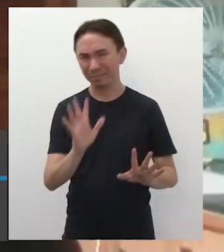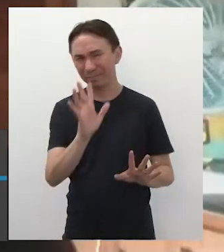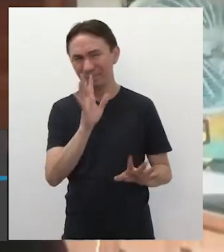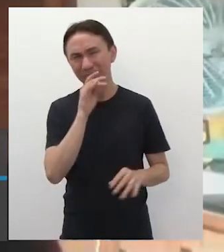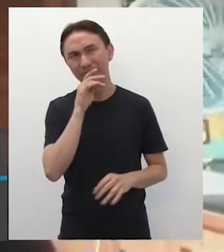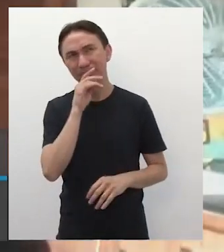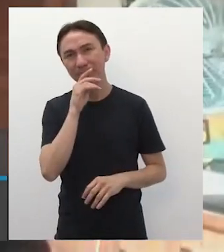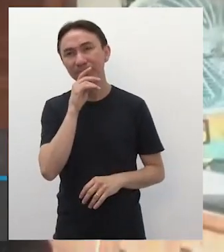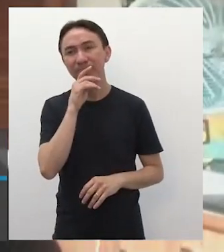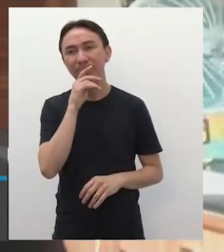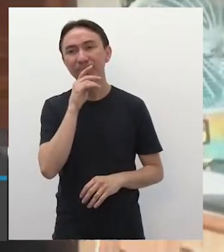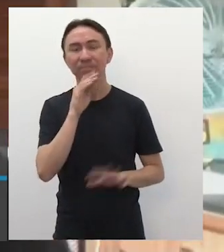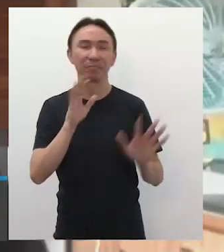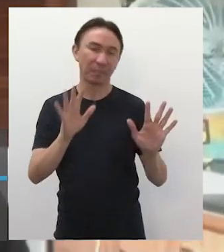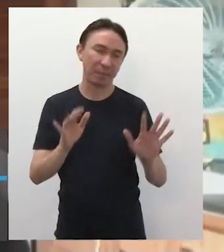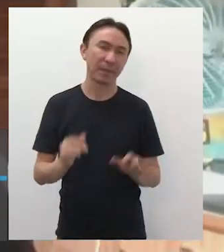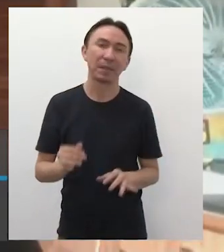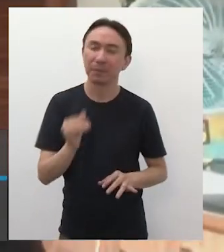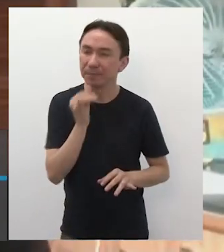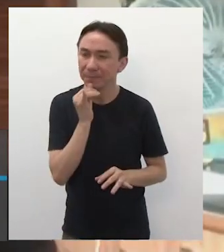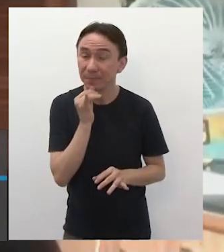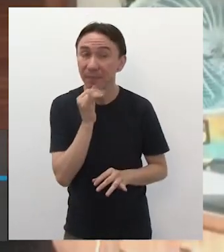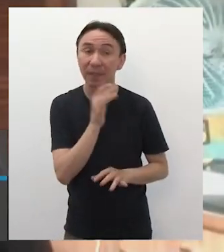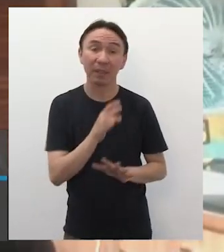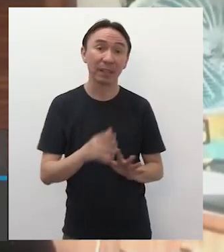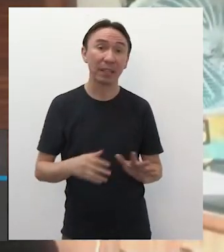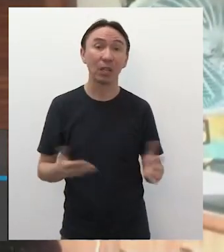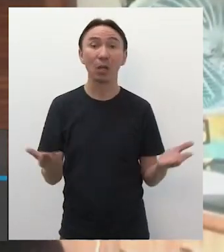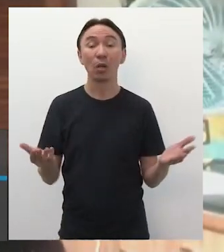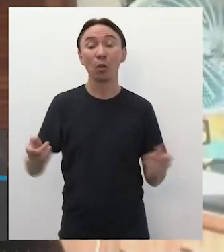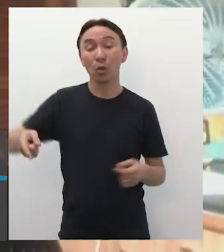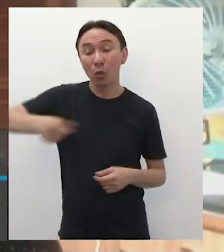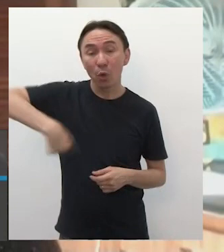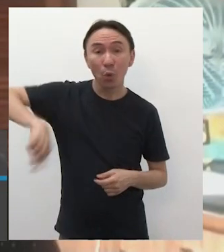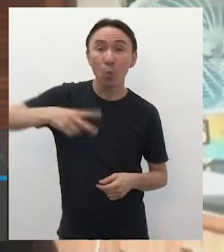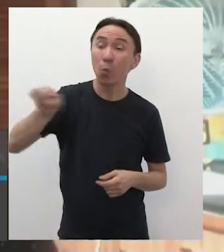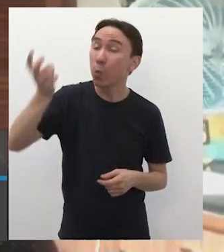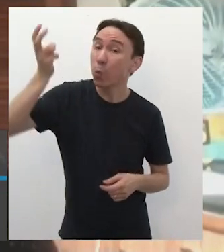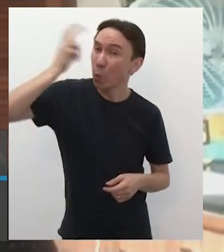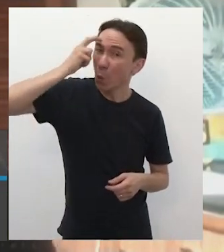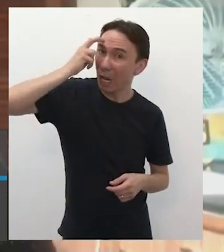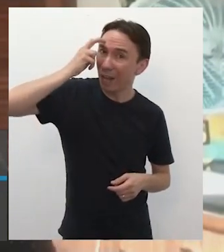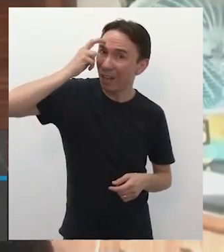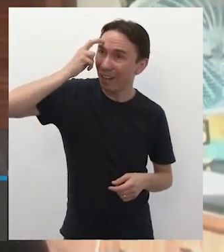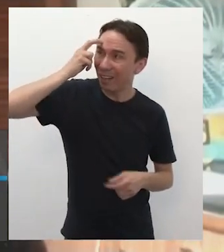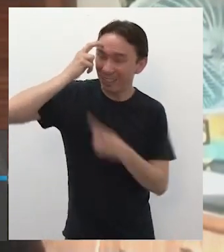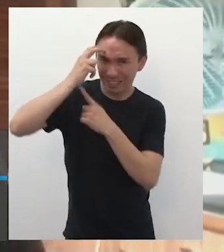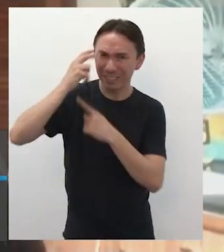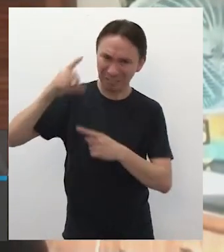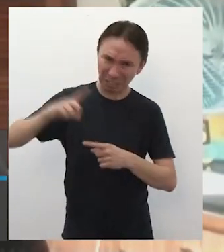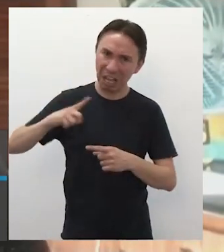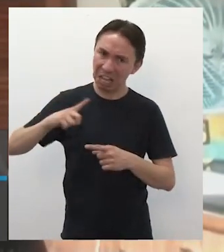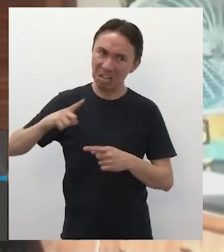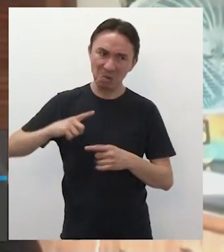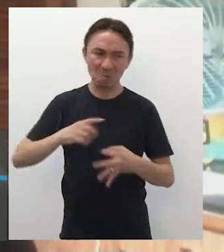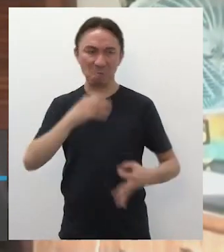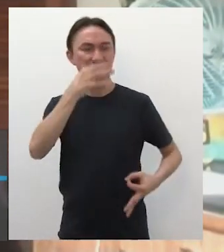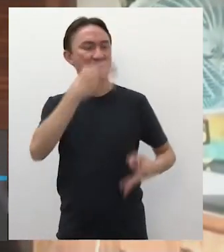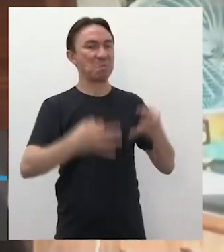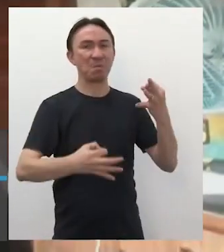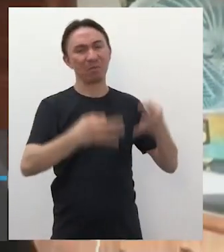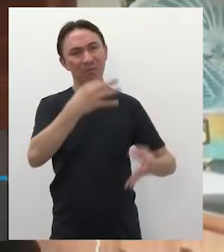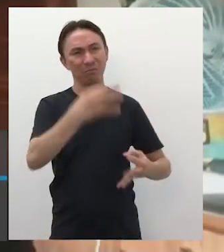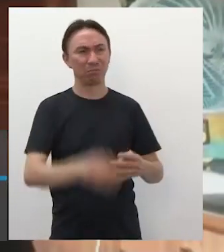questão. Se ela está dizendo que na nossa cultura o julgamento está presente, ela está correta. Né? Na